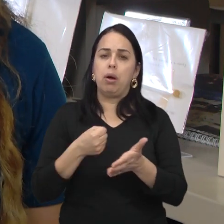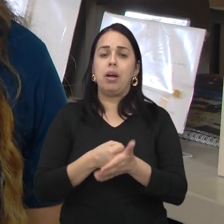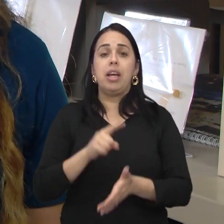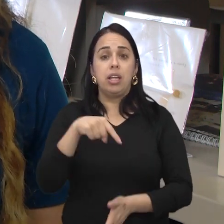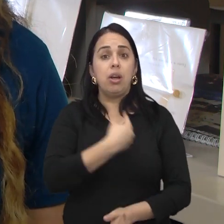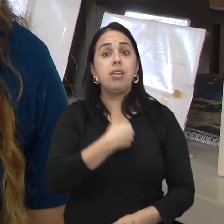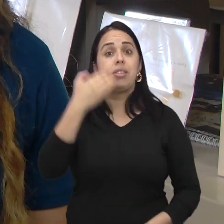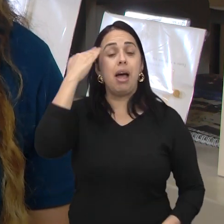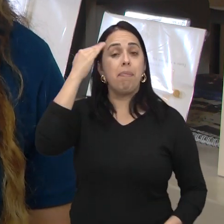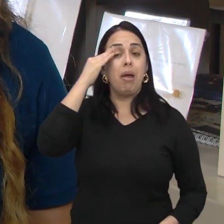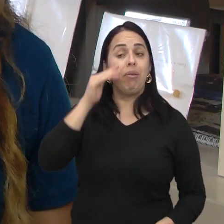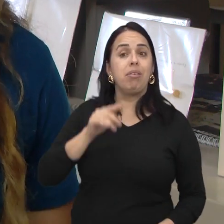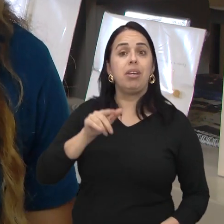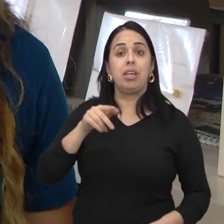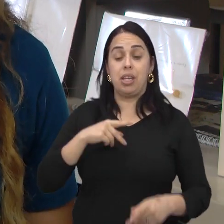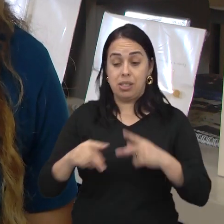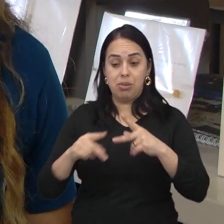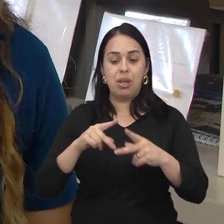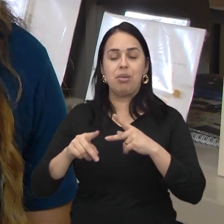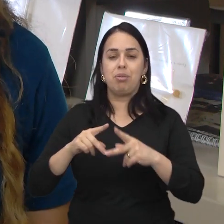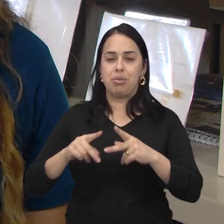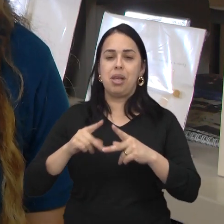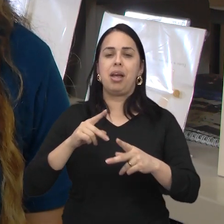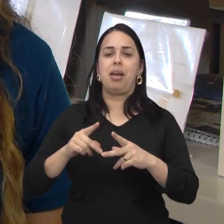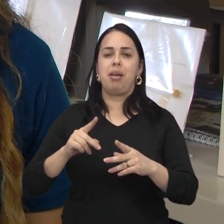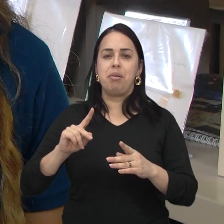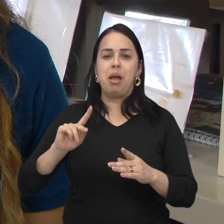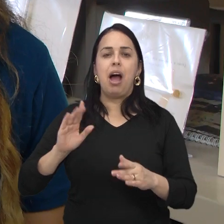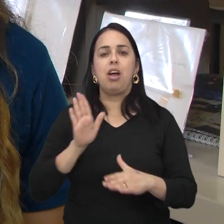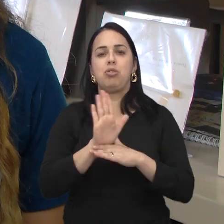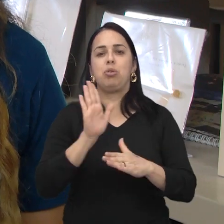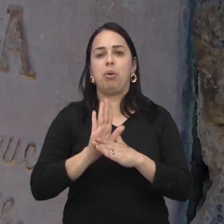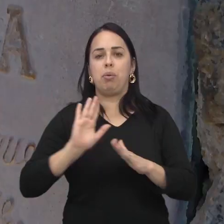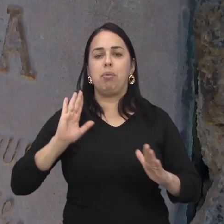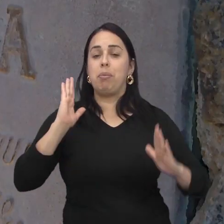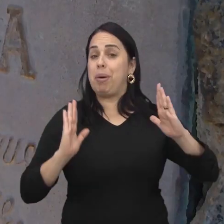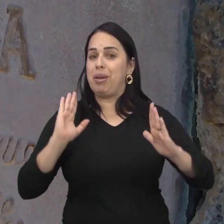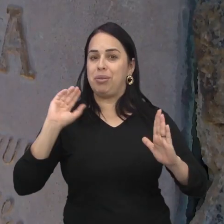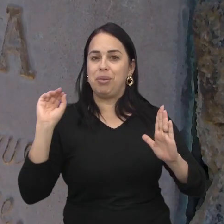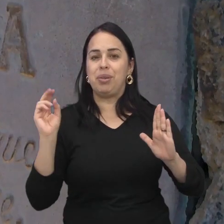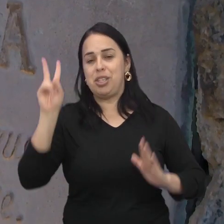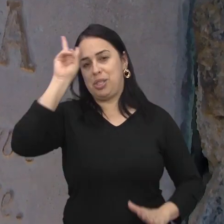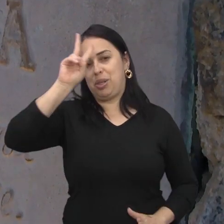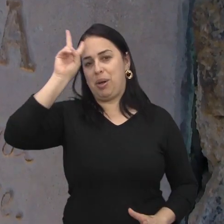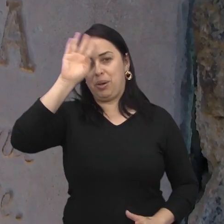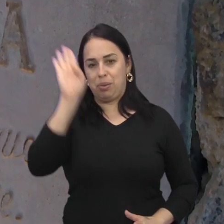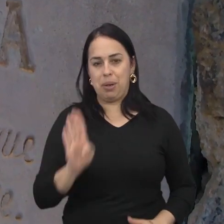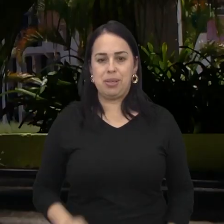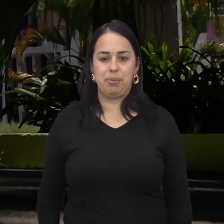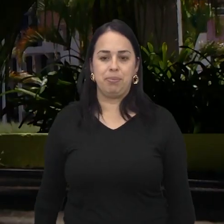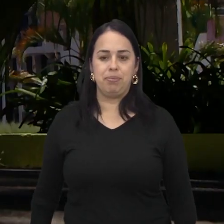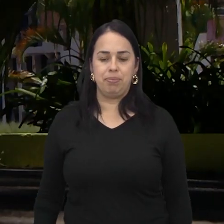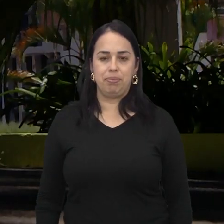também nós sabermos a participação de São José dos Campos nesse momento histórico para o país.